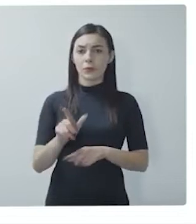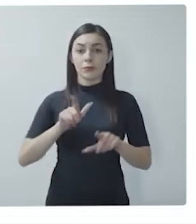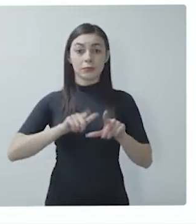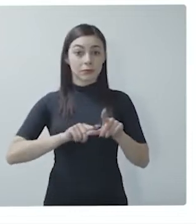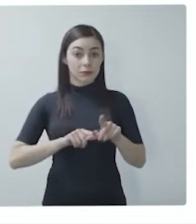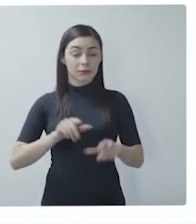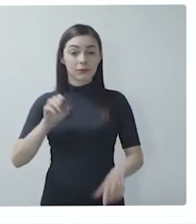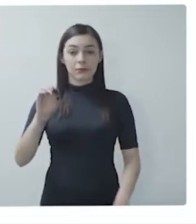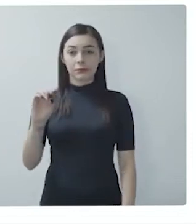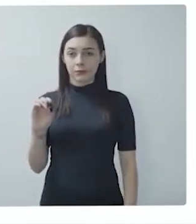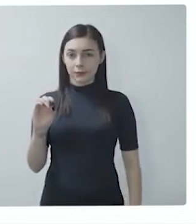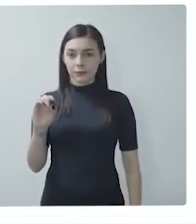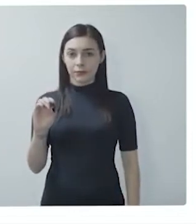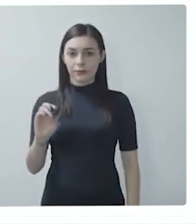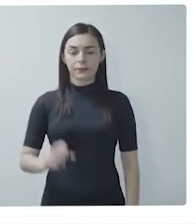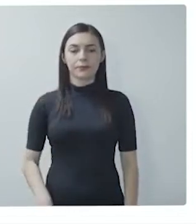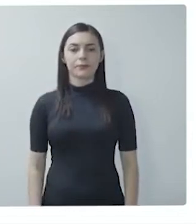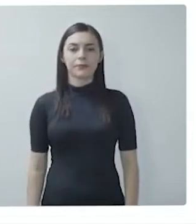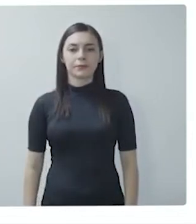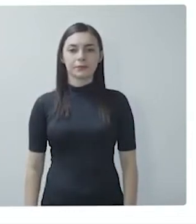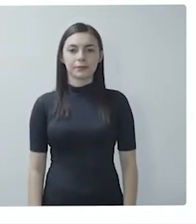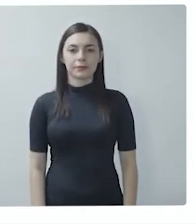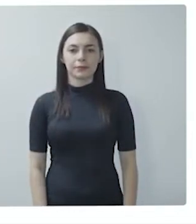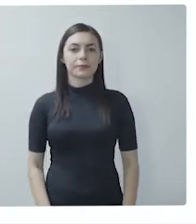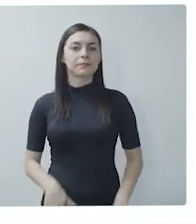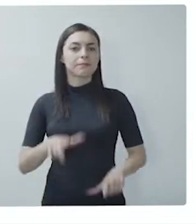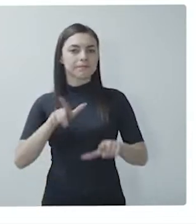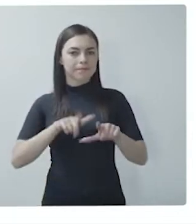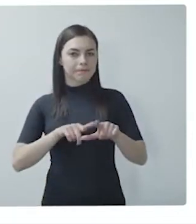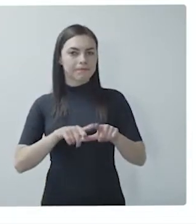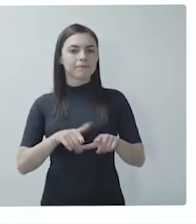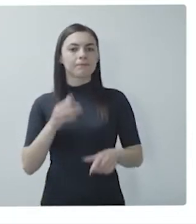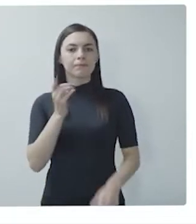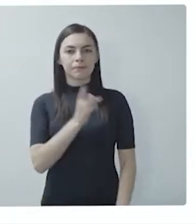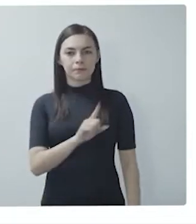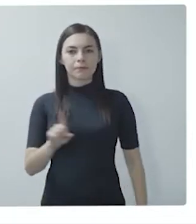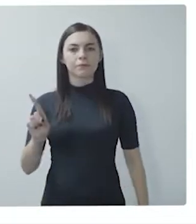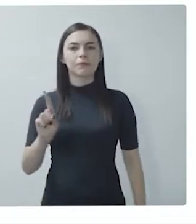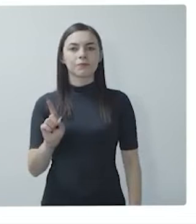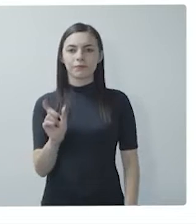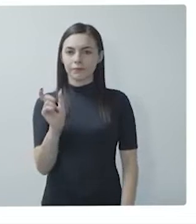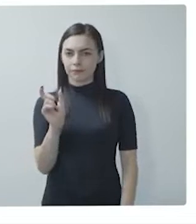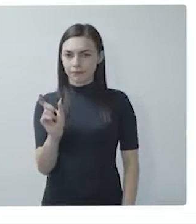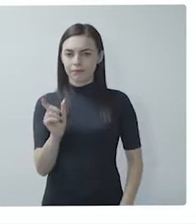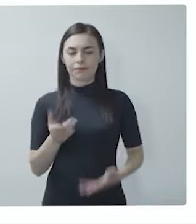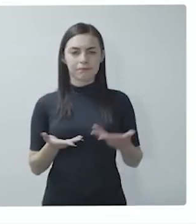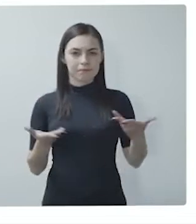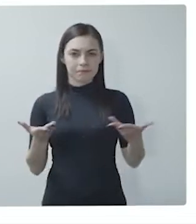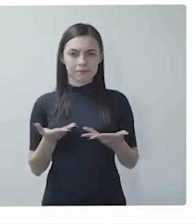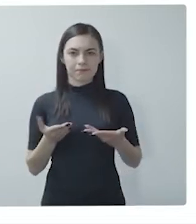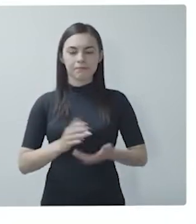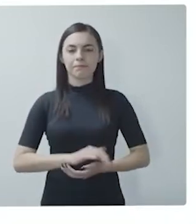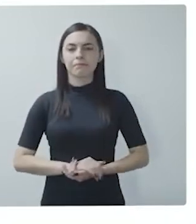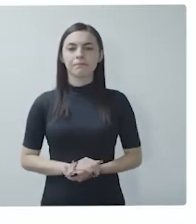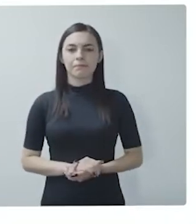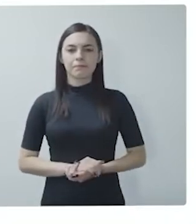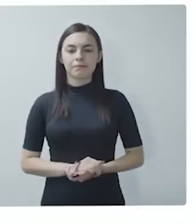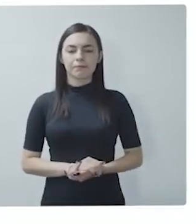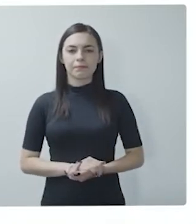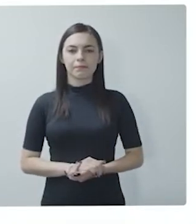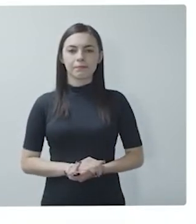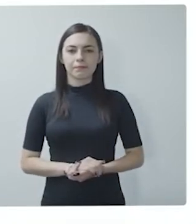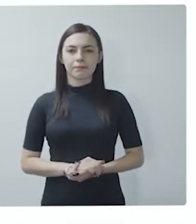letra O. É a letra final da palavra natação. Nós